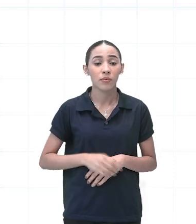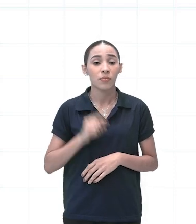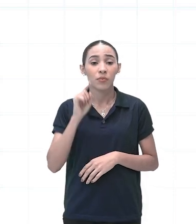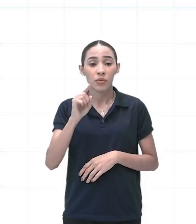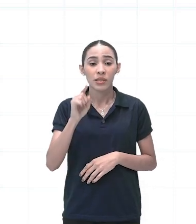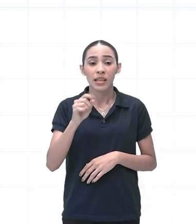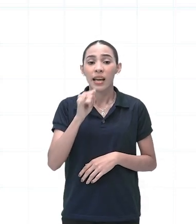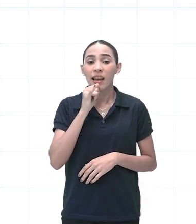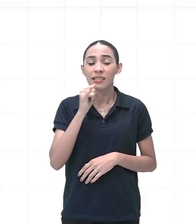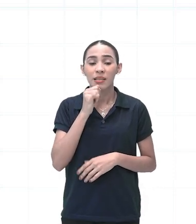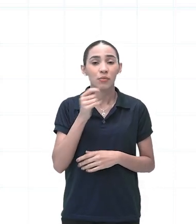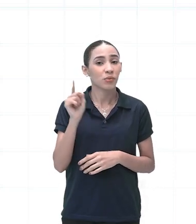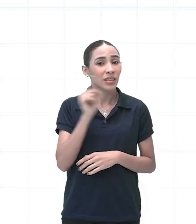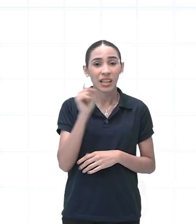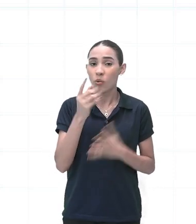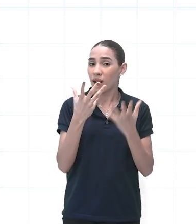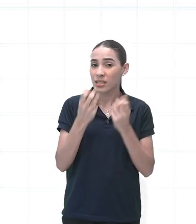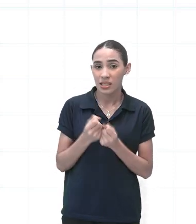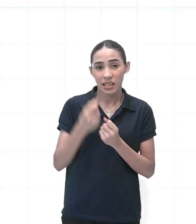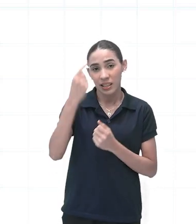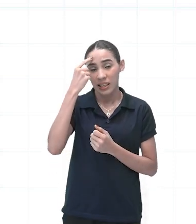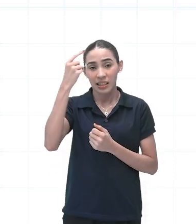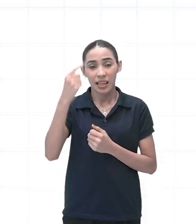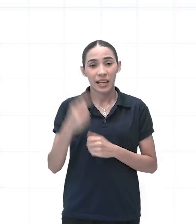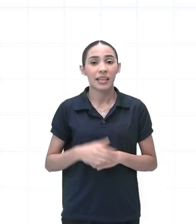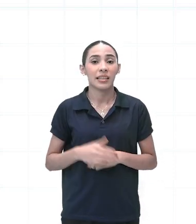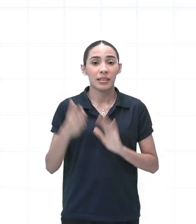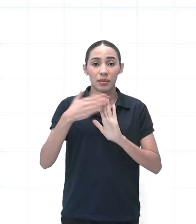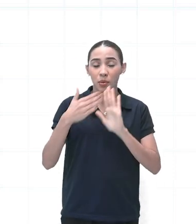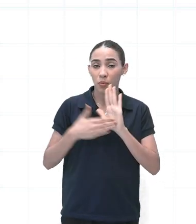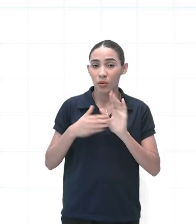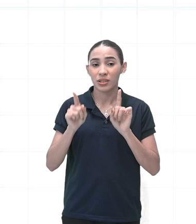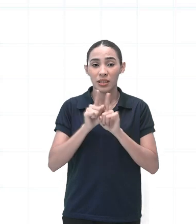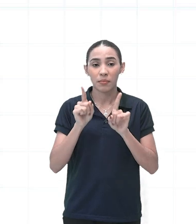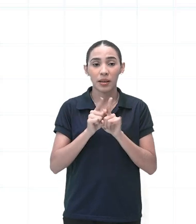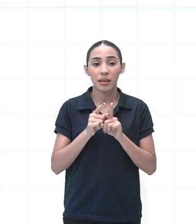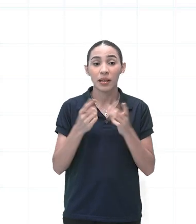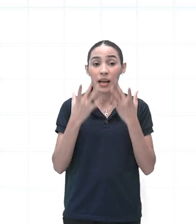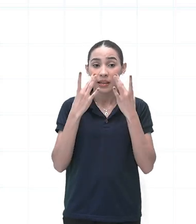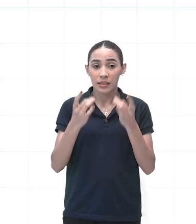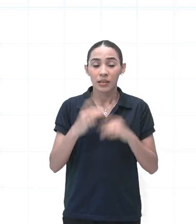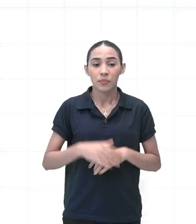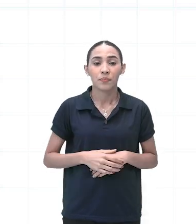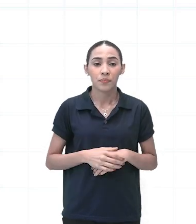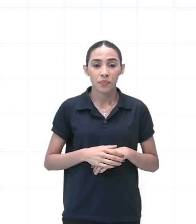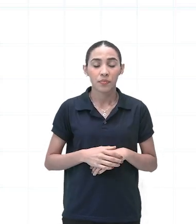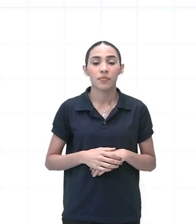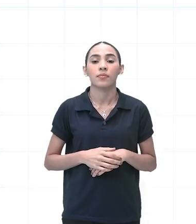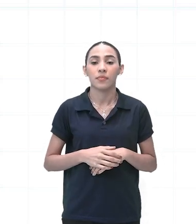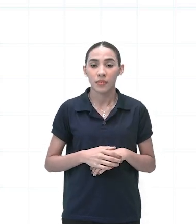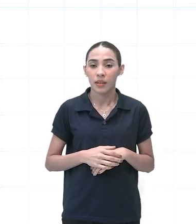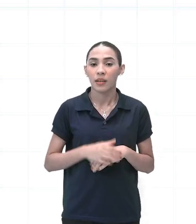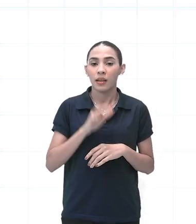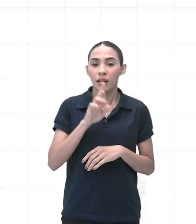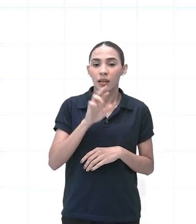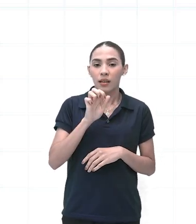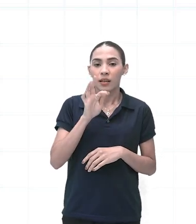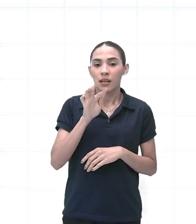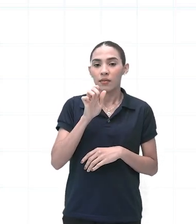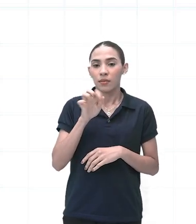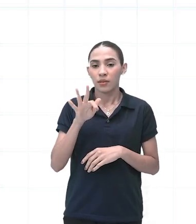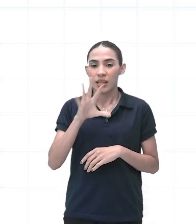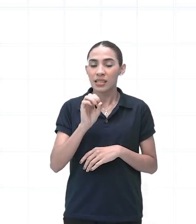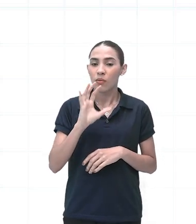você rejeita uma ideia, uma proposta. E observem, o movimento argumentativo de